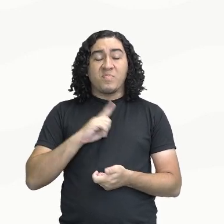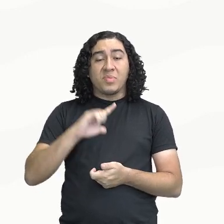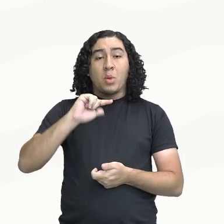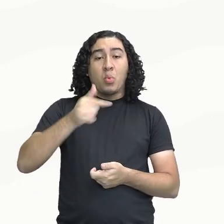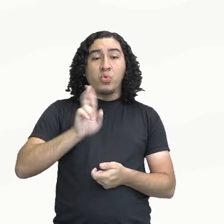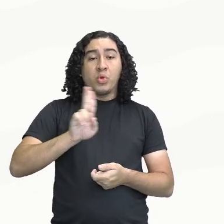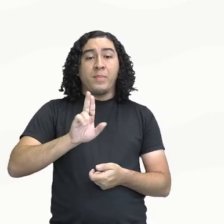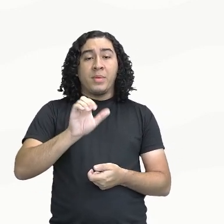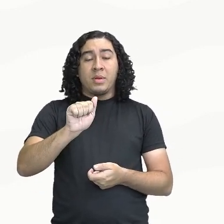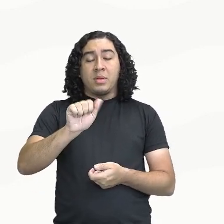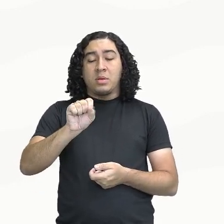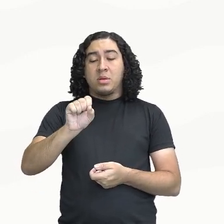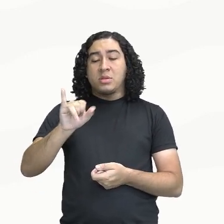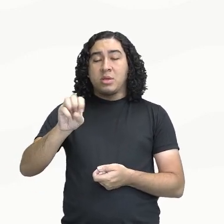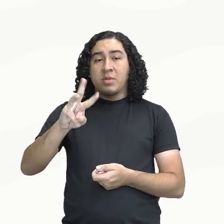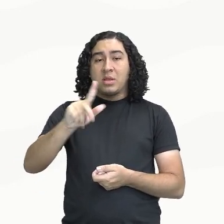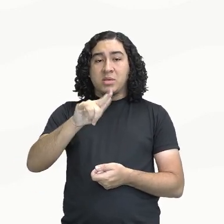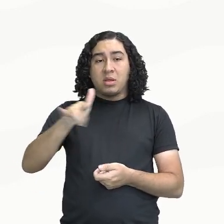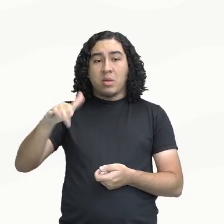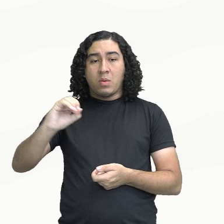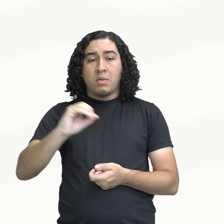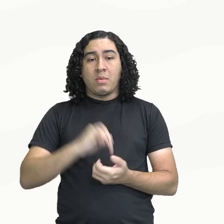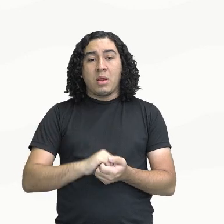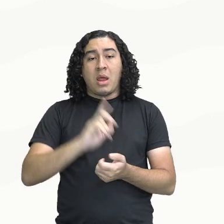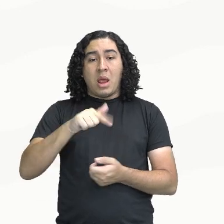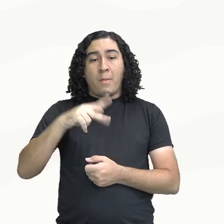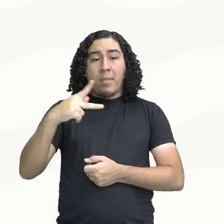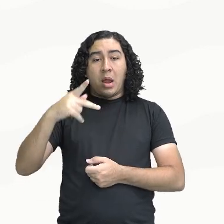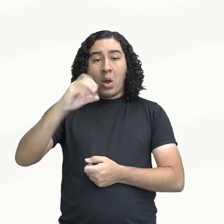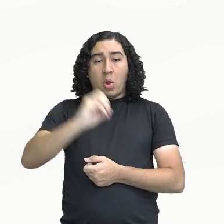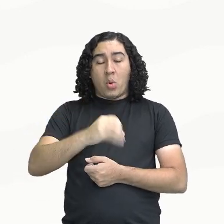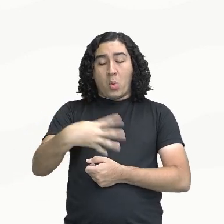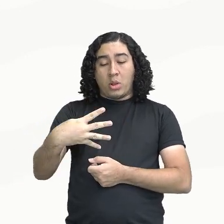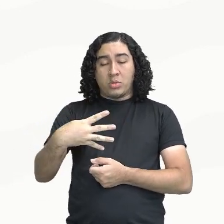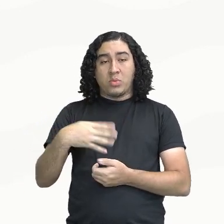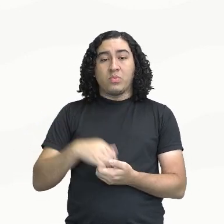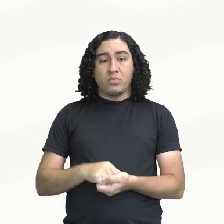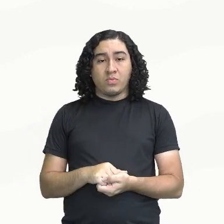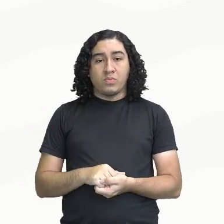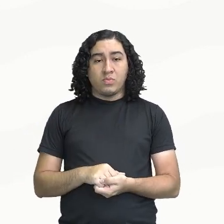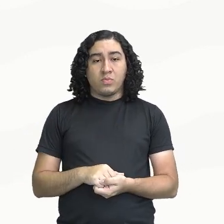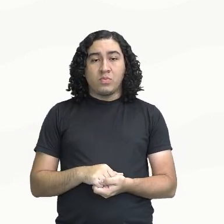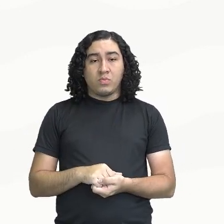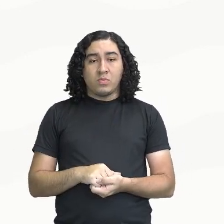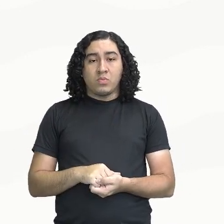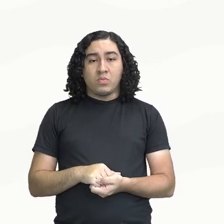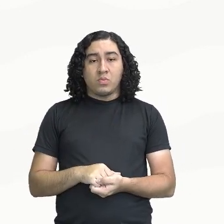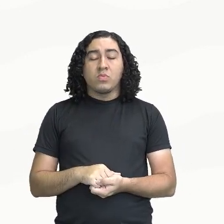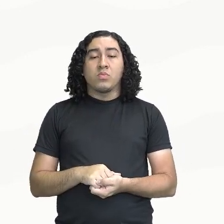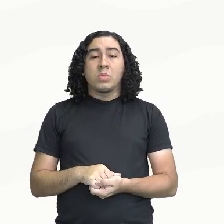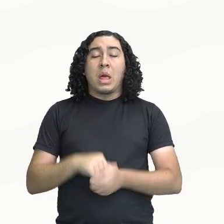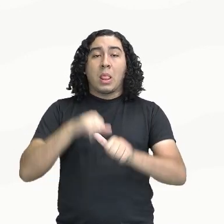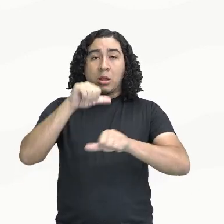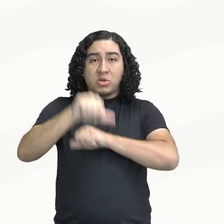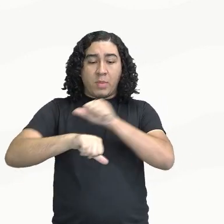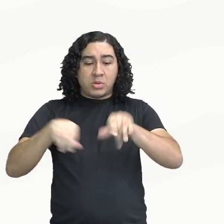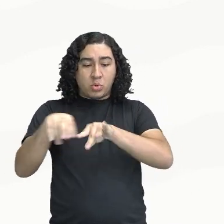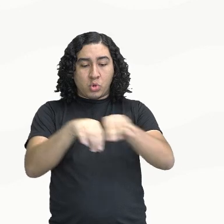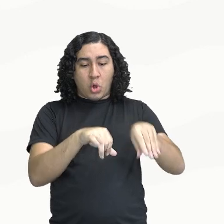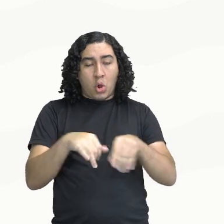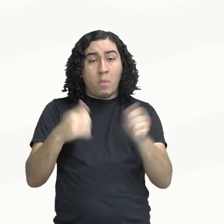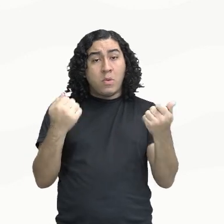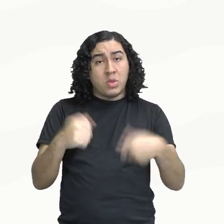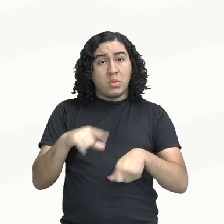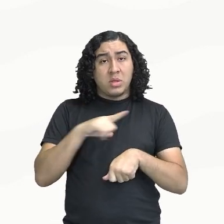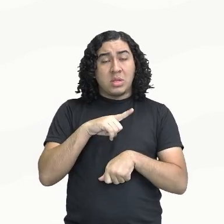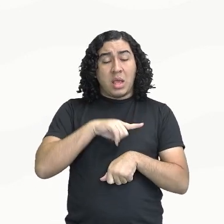desse fosfato que a gente chama que é o PO4, tá? Então a erosão pode trazer também o fosfato para essa água, a erosão